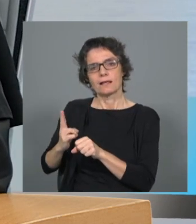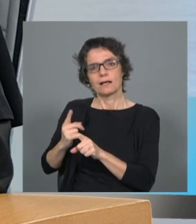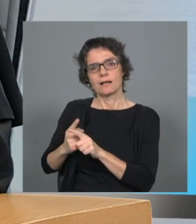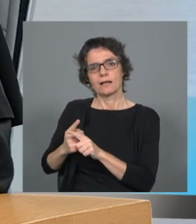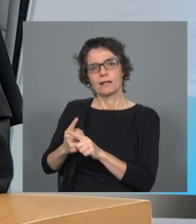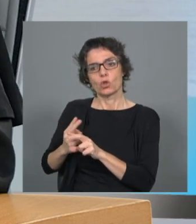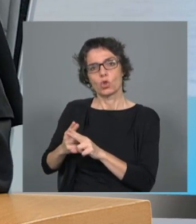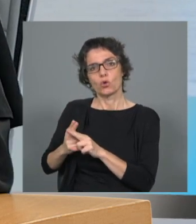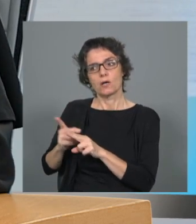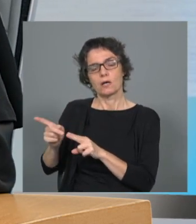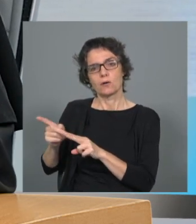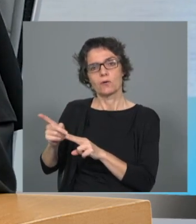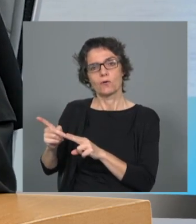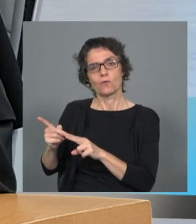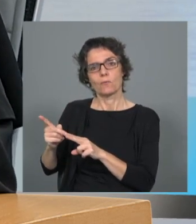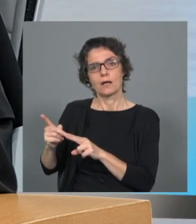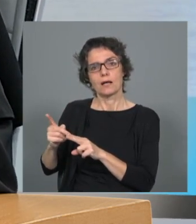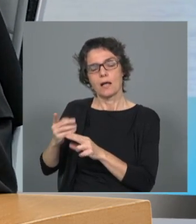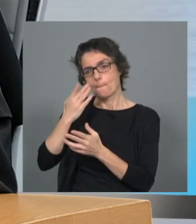anos, daquilo que está a acontecer no mundo,